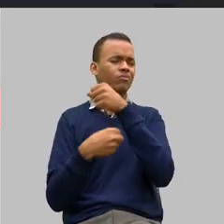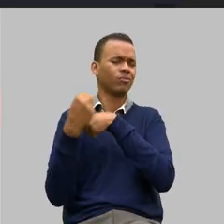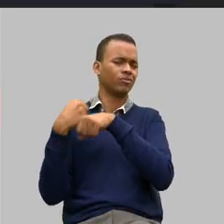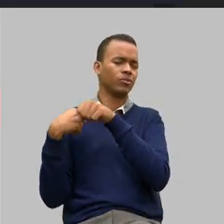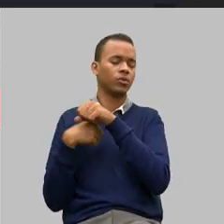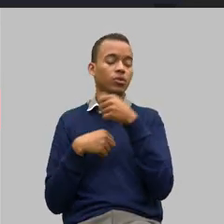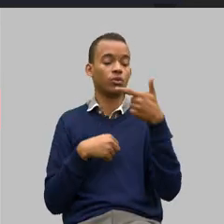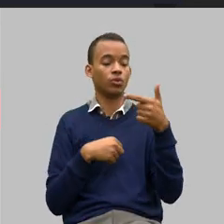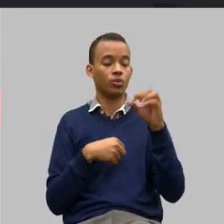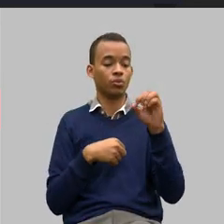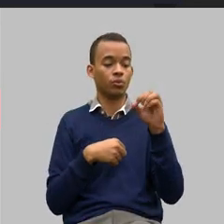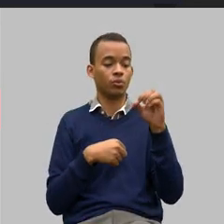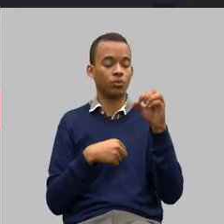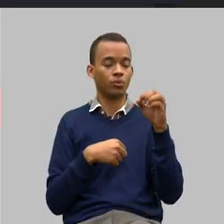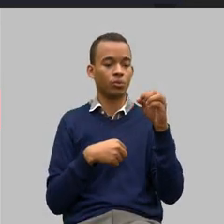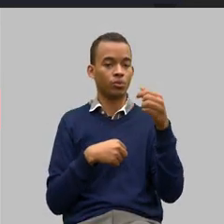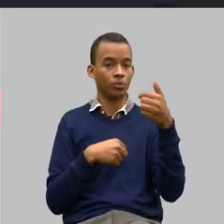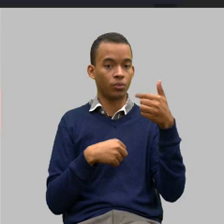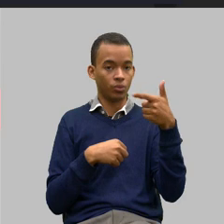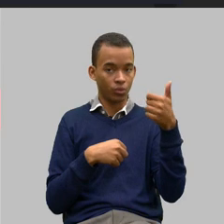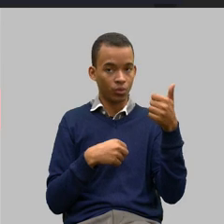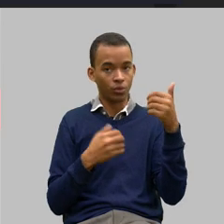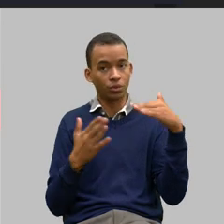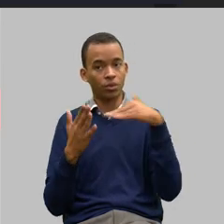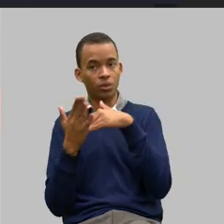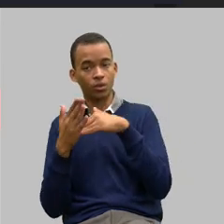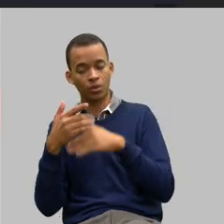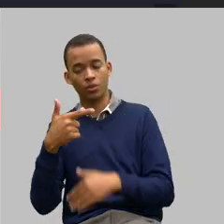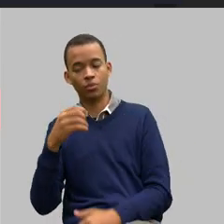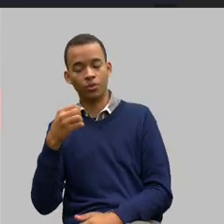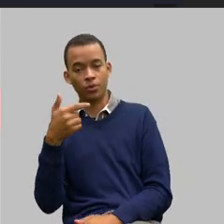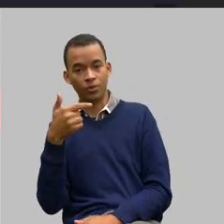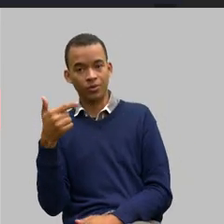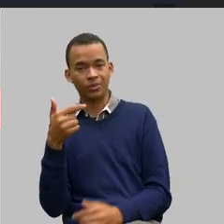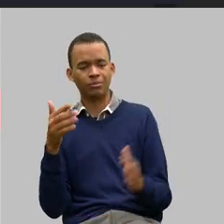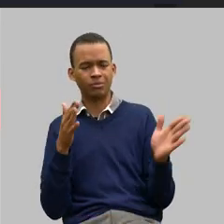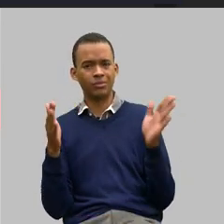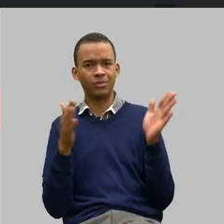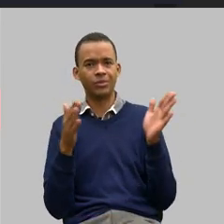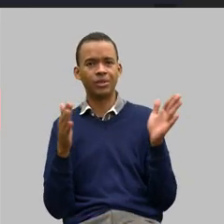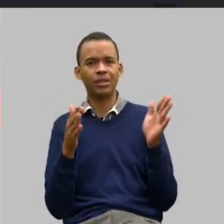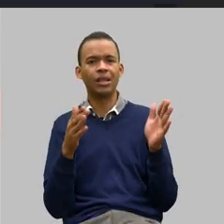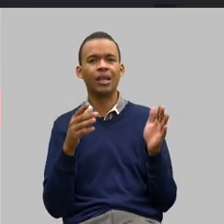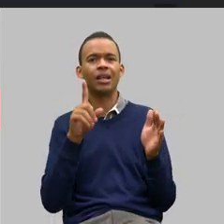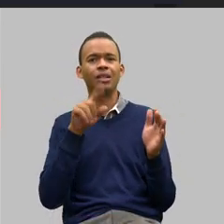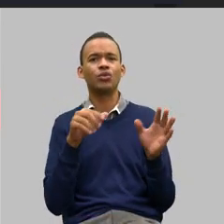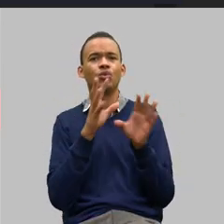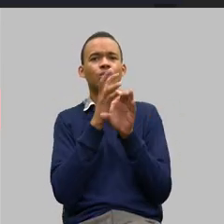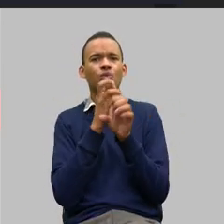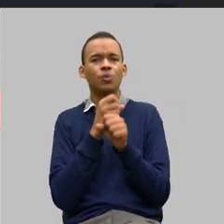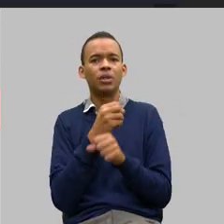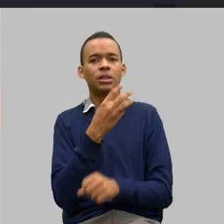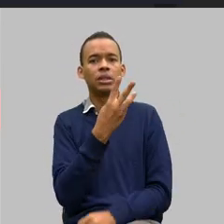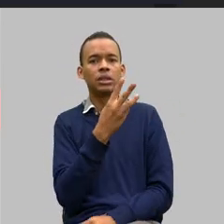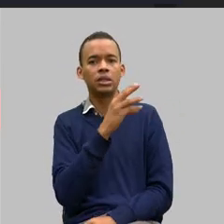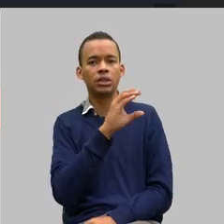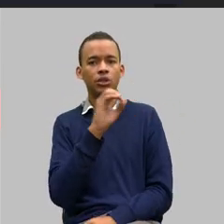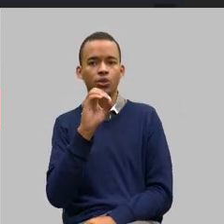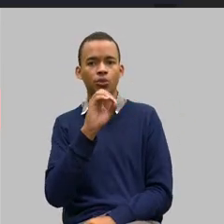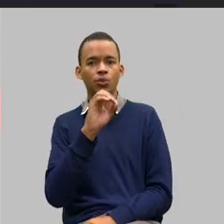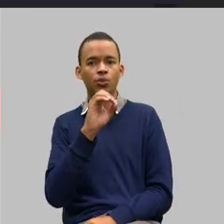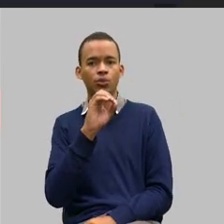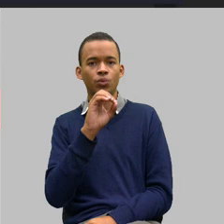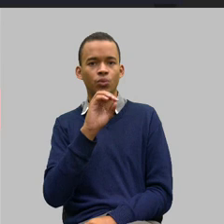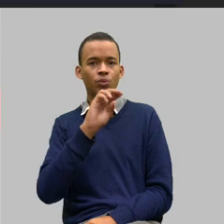de 300 milhões por ano isso é muito pouco né diante do tamanho da nossa né das nossas estradas da nossa